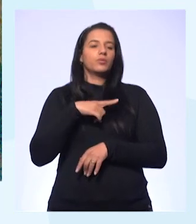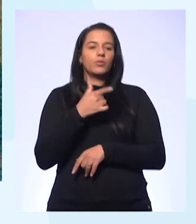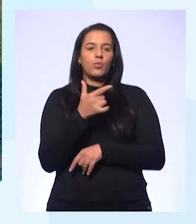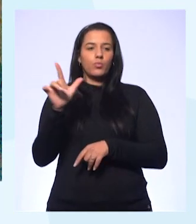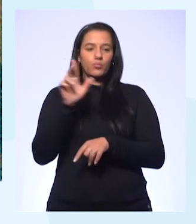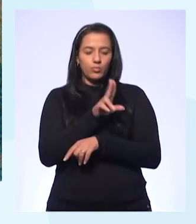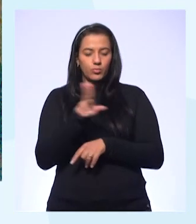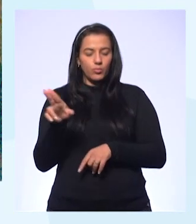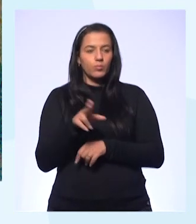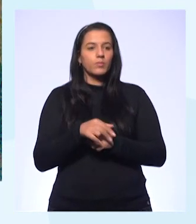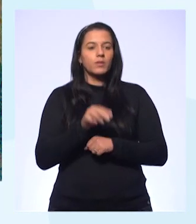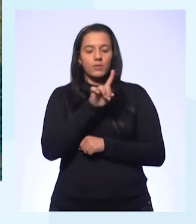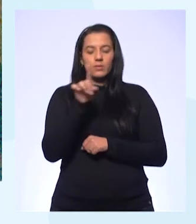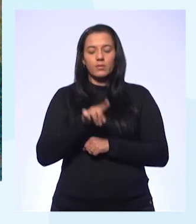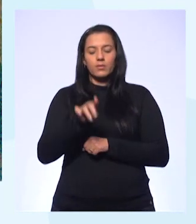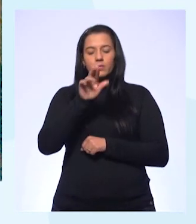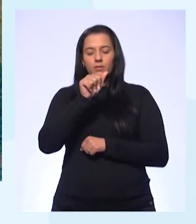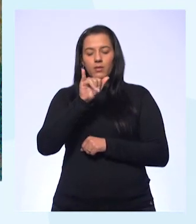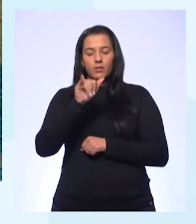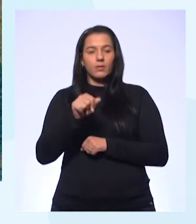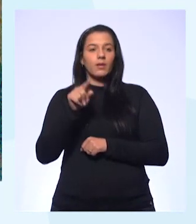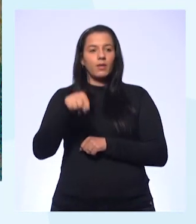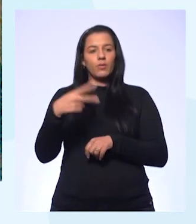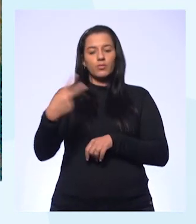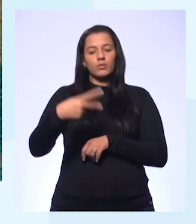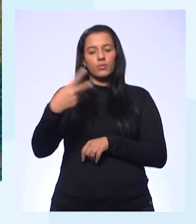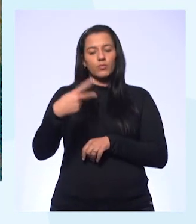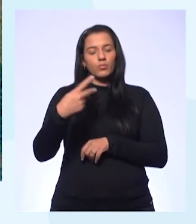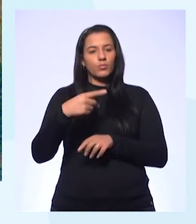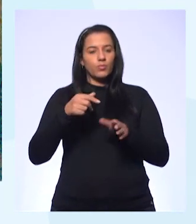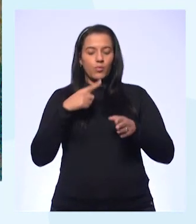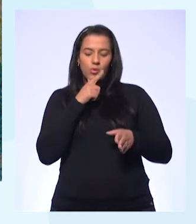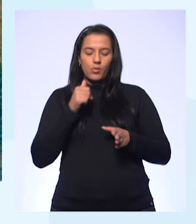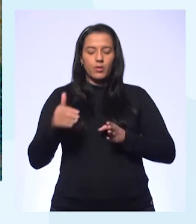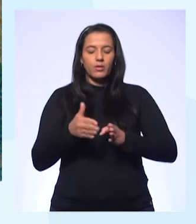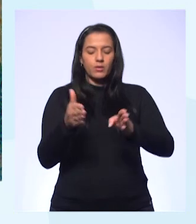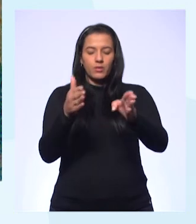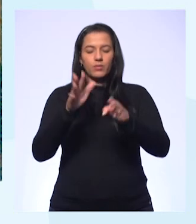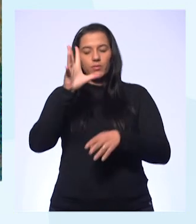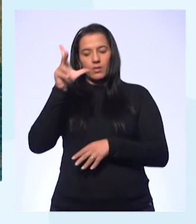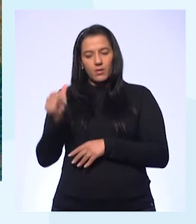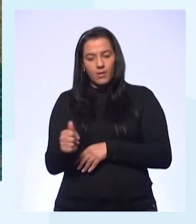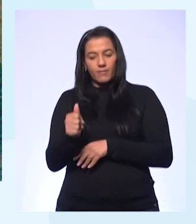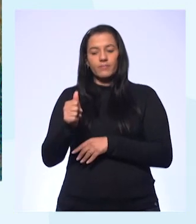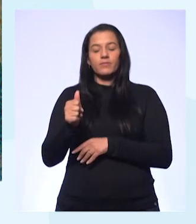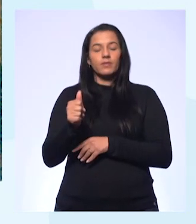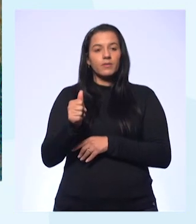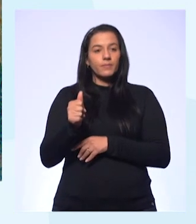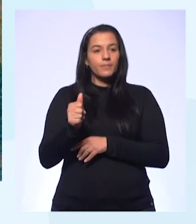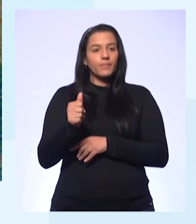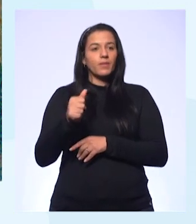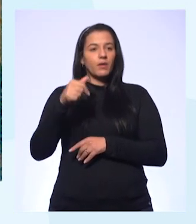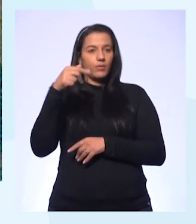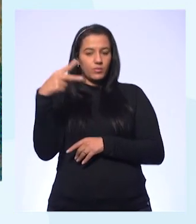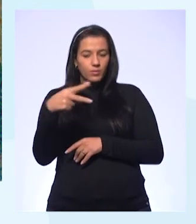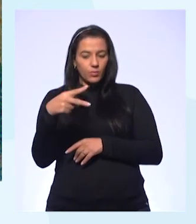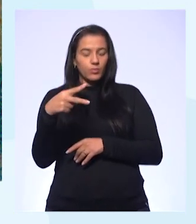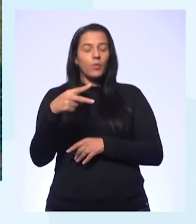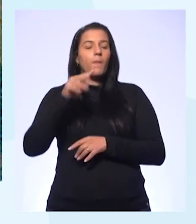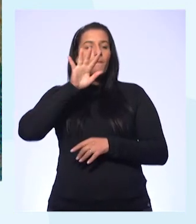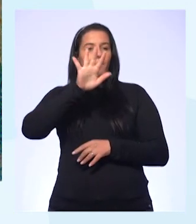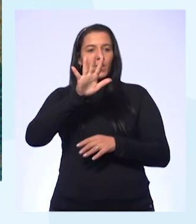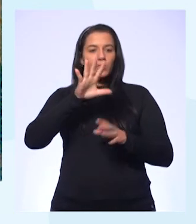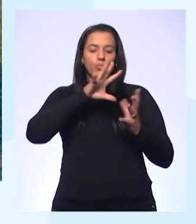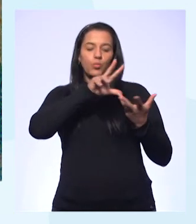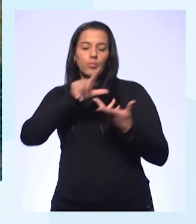África. Esse rio é o segundo maior da África, só perde para o Rio Nilo. E o sétimo do mundo. Tá? Ele tem uma extensão territorial de em